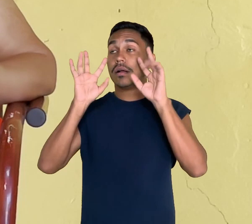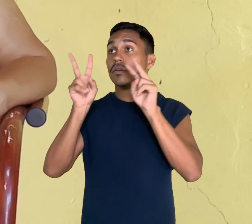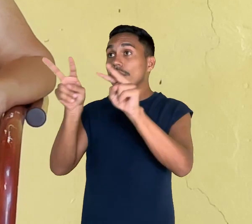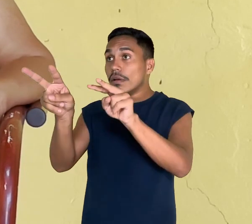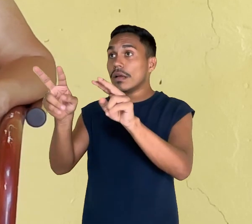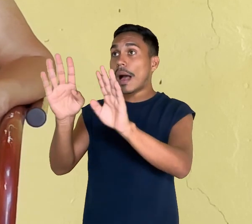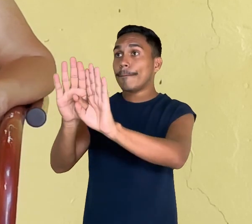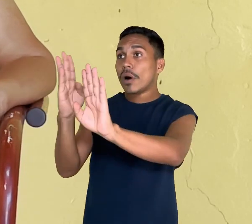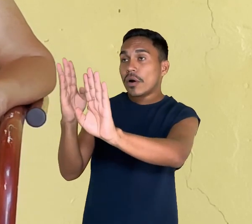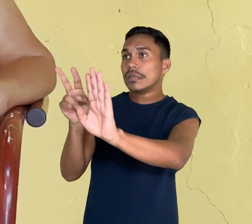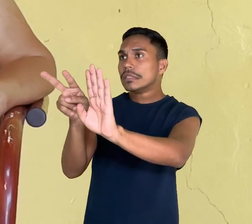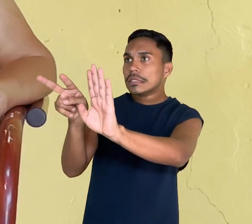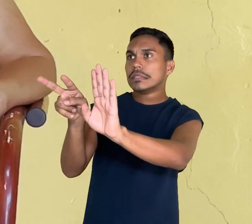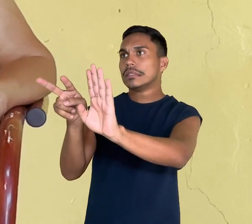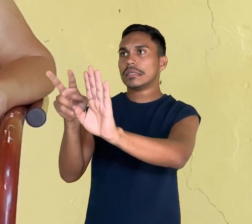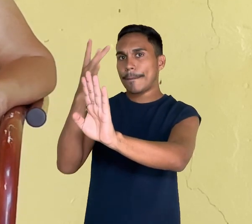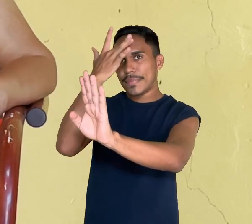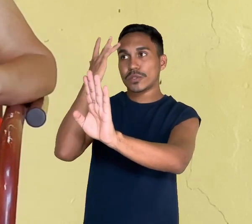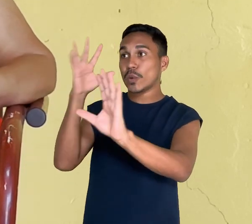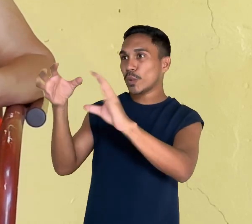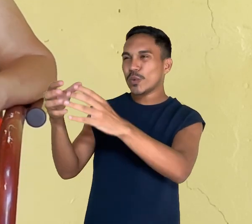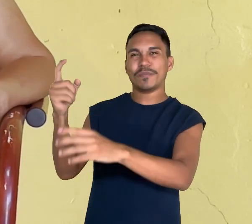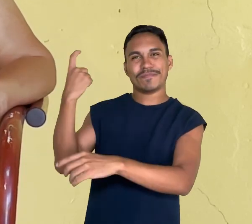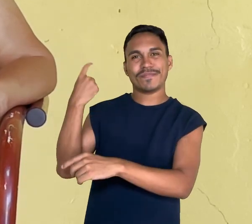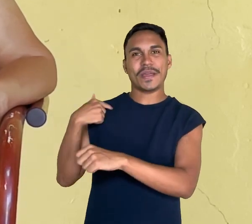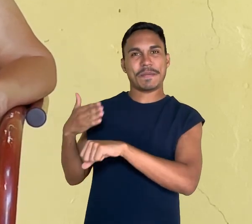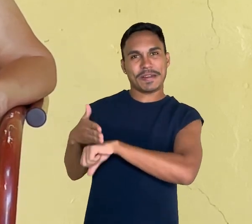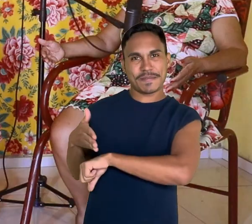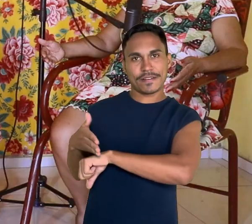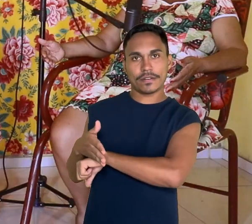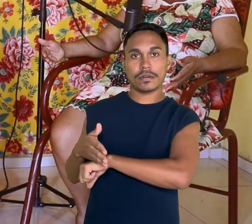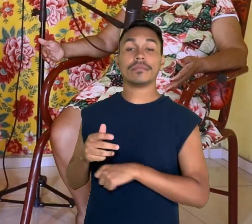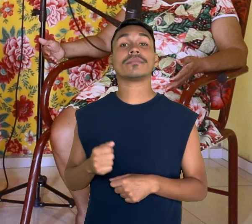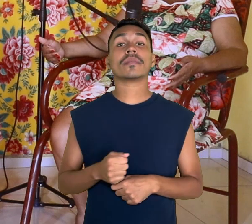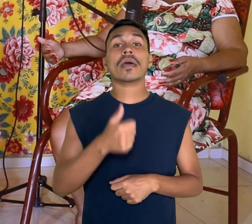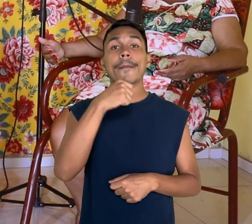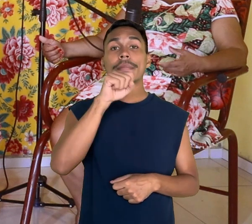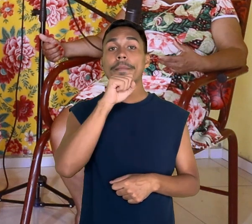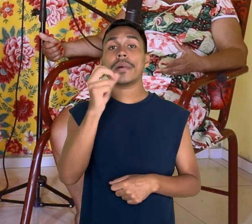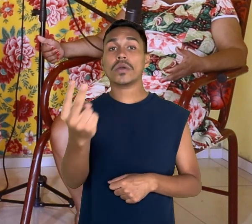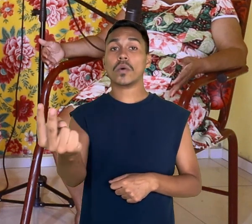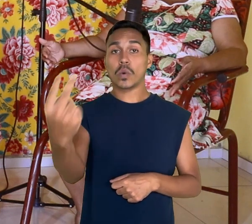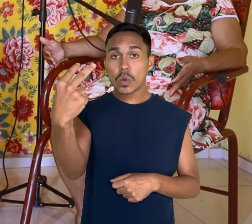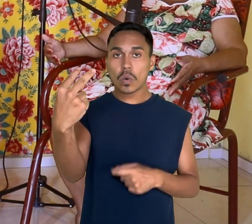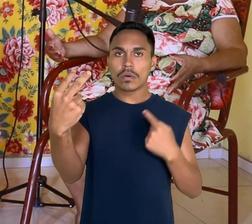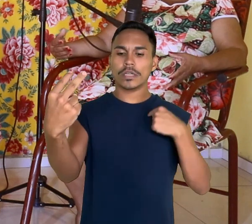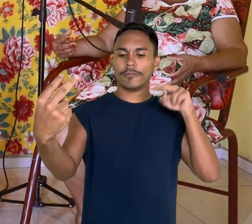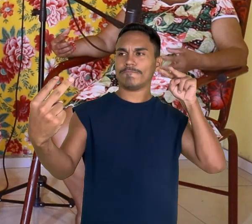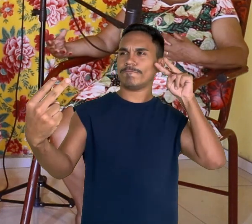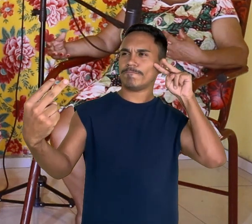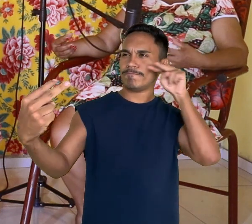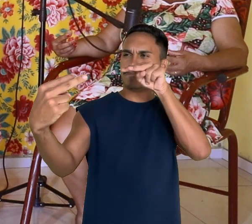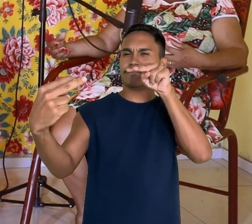era para a porta, onde eu estava vendo as outras pessoas, do grupo ao qual eu participava. Minha mãe olhou para mim, eu olhei para ela, e aí a gente